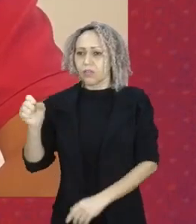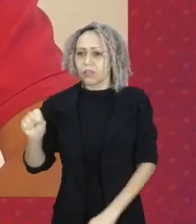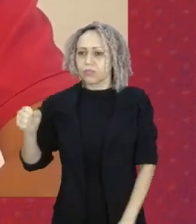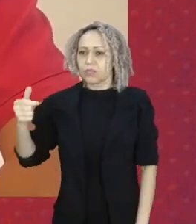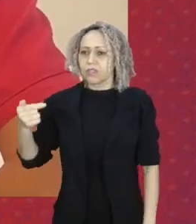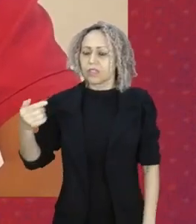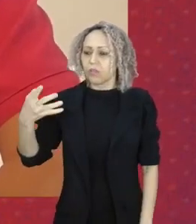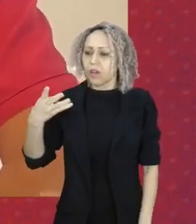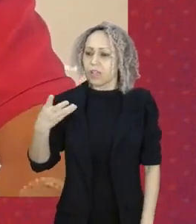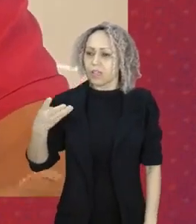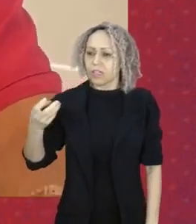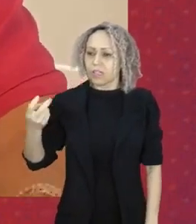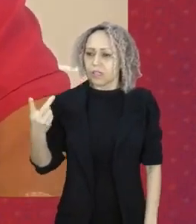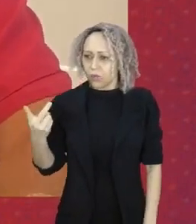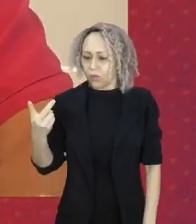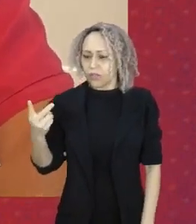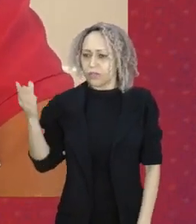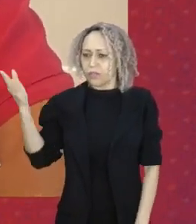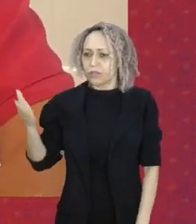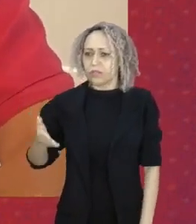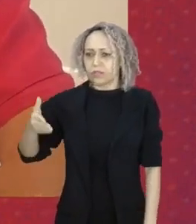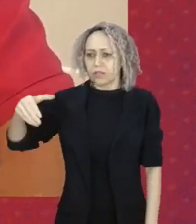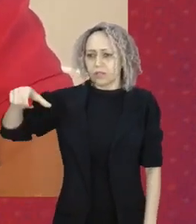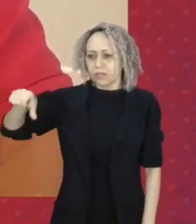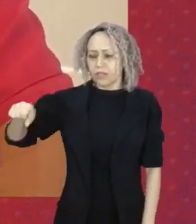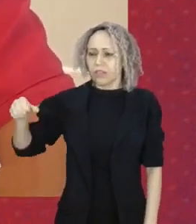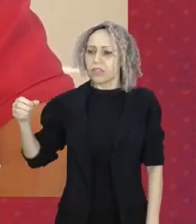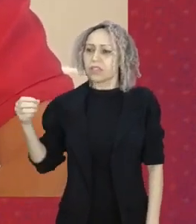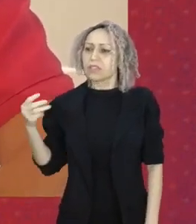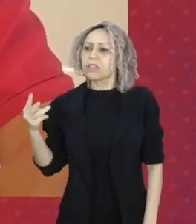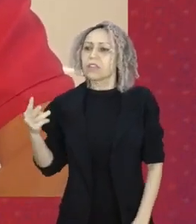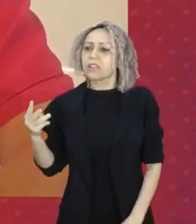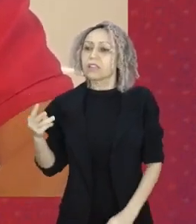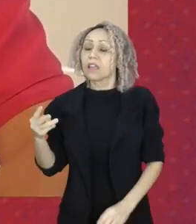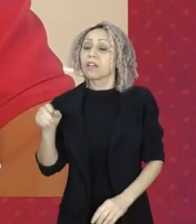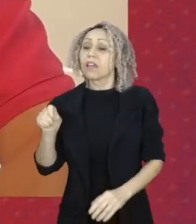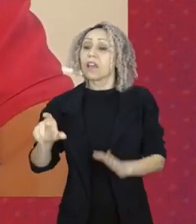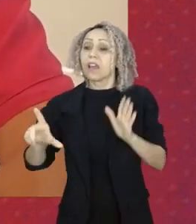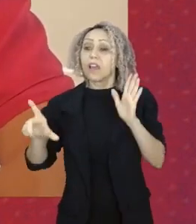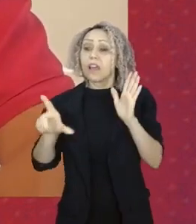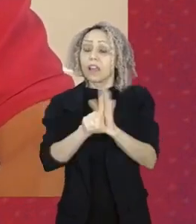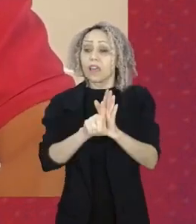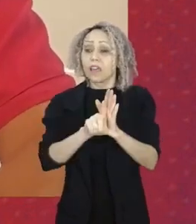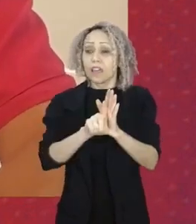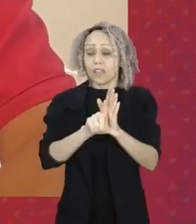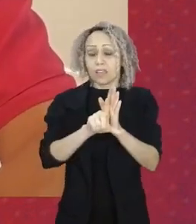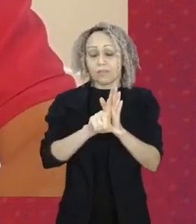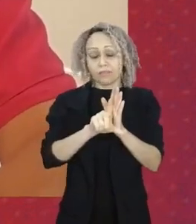8.742 de 1993, a chamada Lei Orgânica da